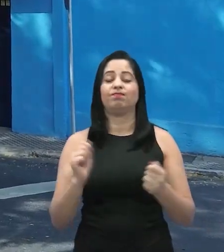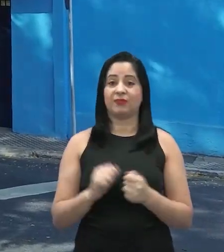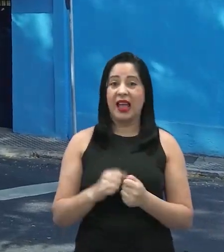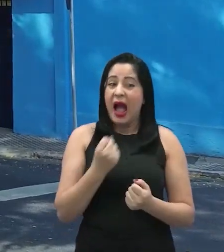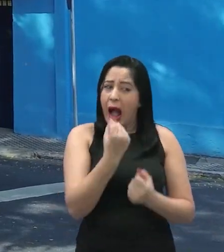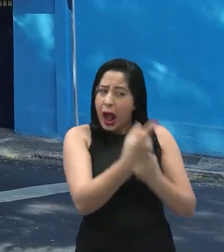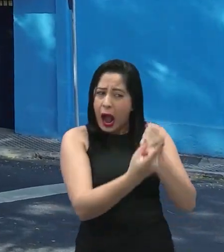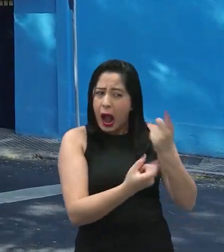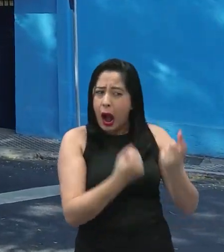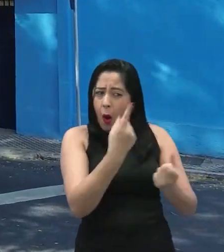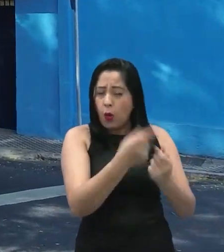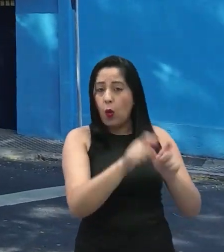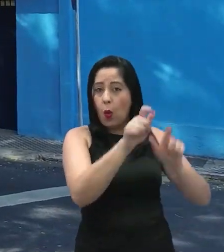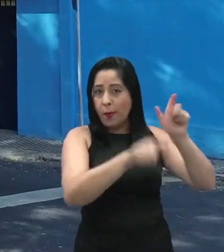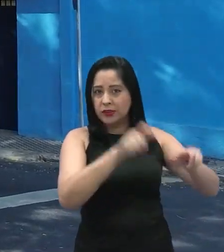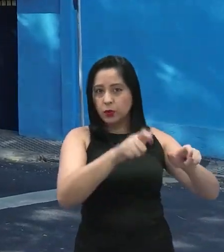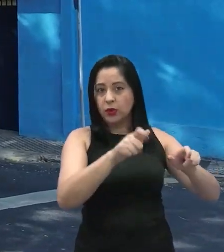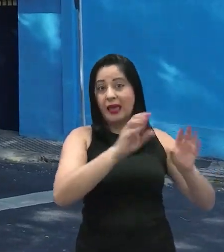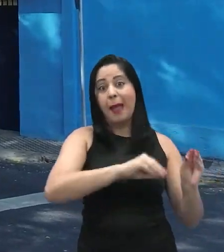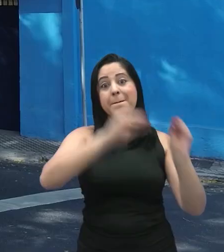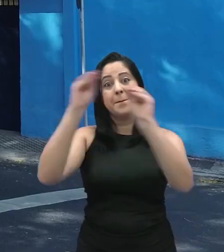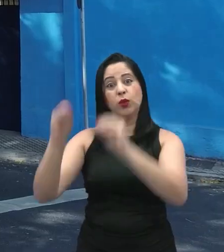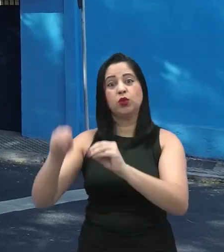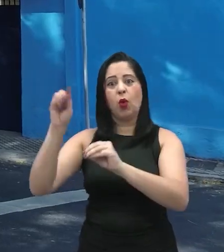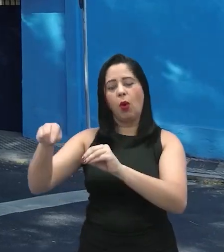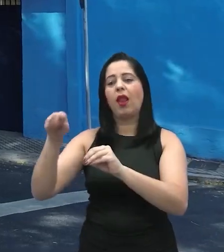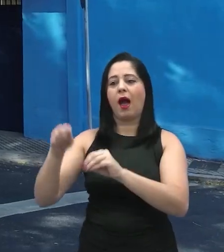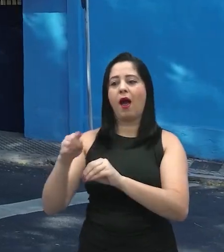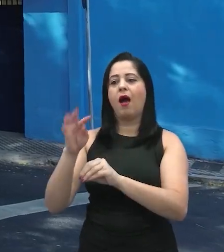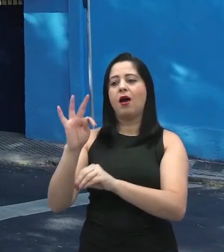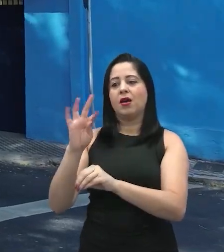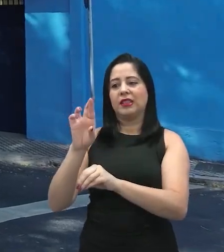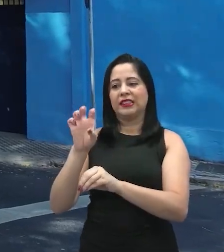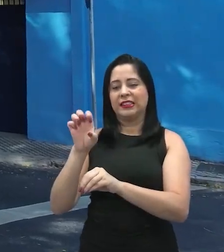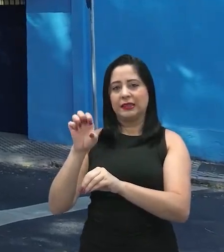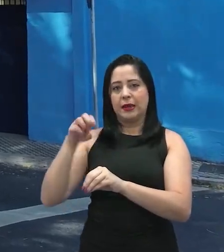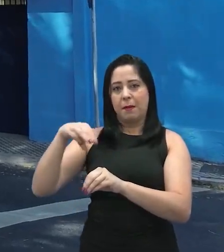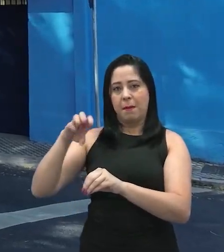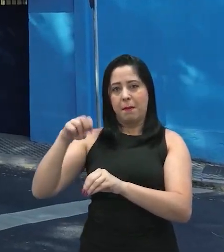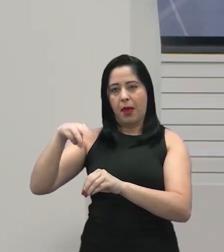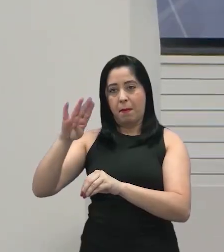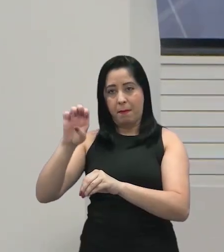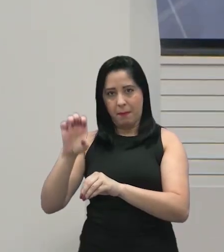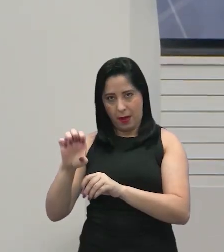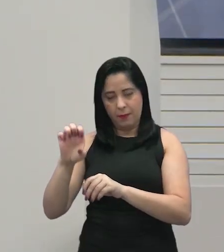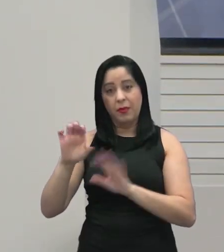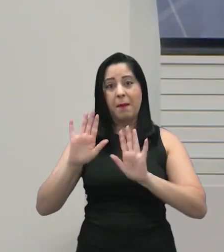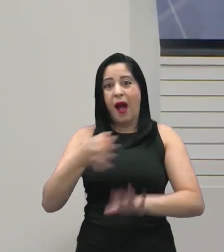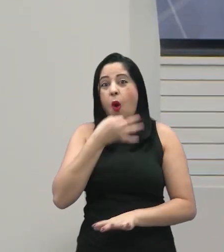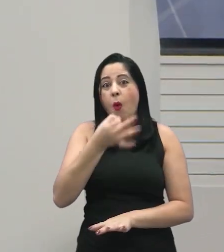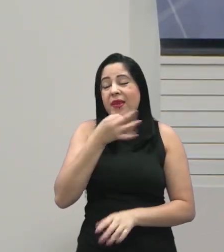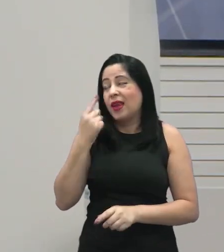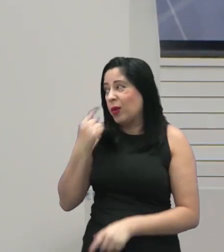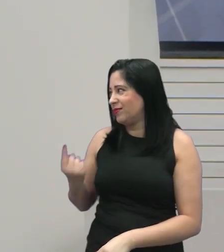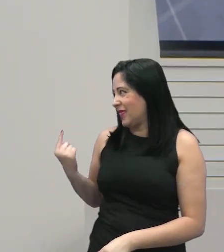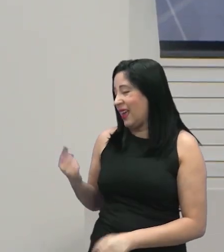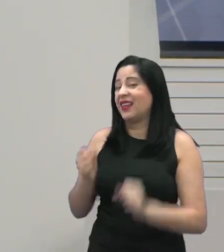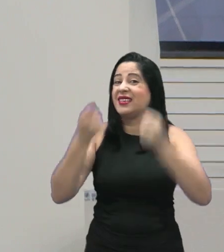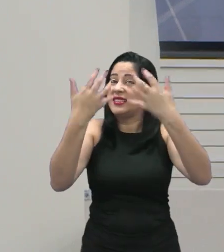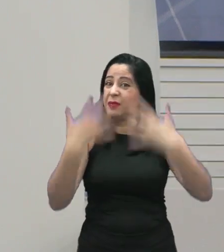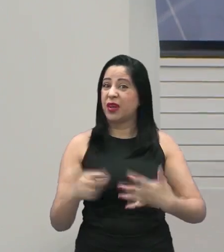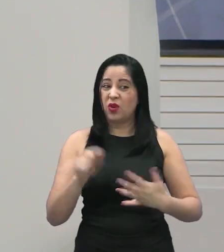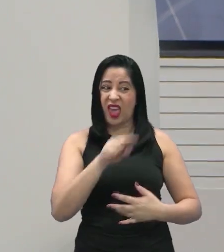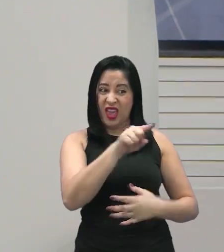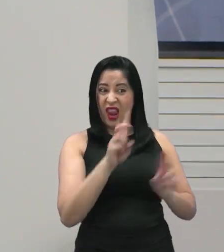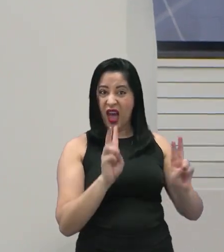que algumas delas foram para o presídio feminino de Tremembé, no Vale do Paraíba. Para a vereadora Amélia Naomi,